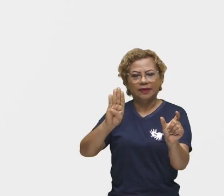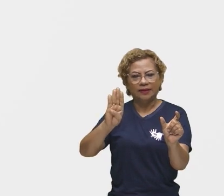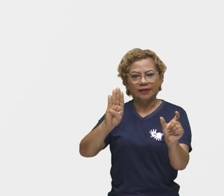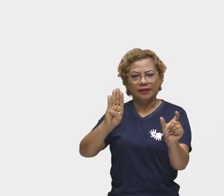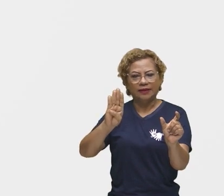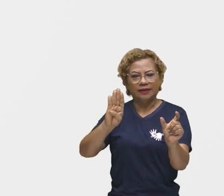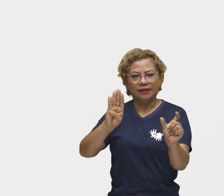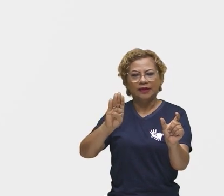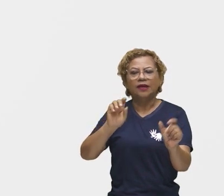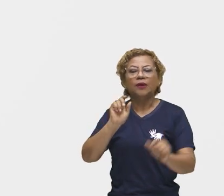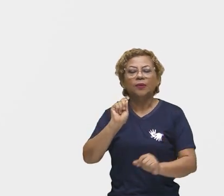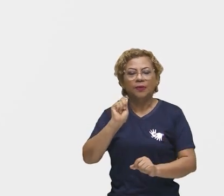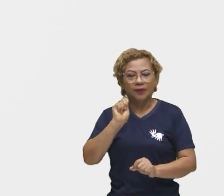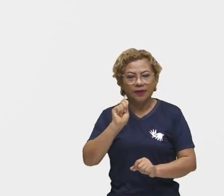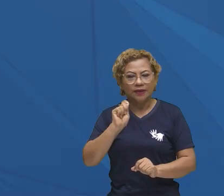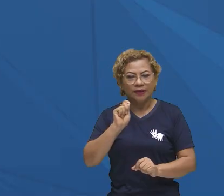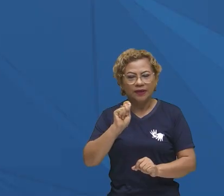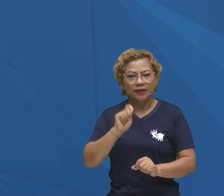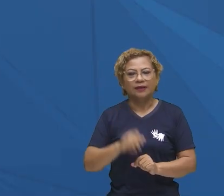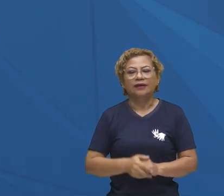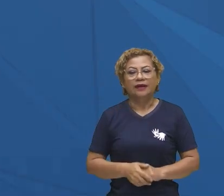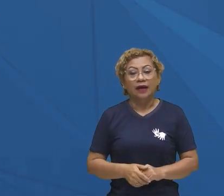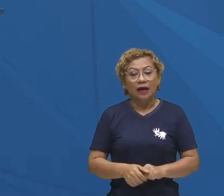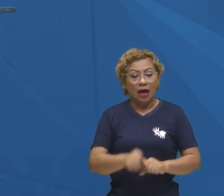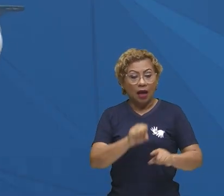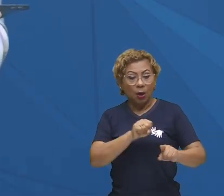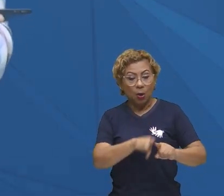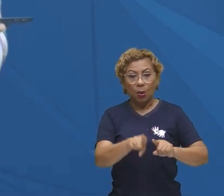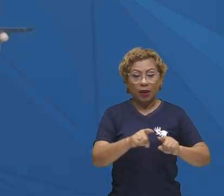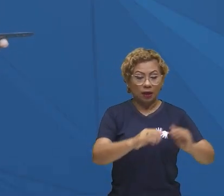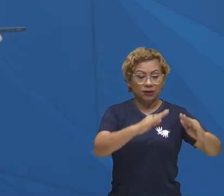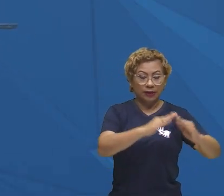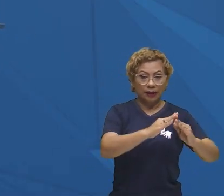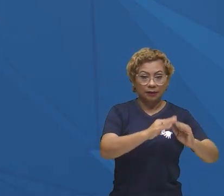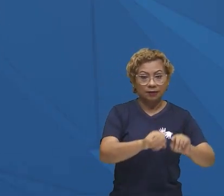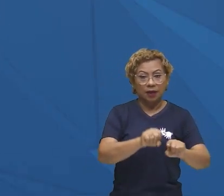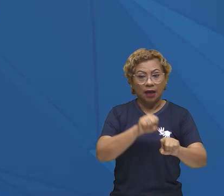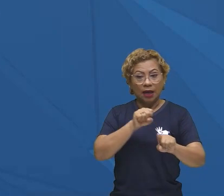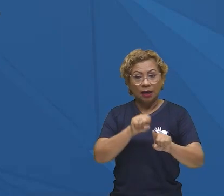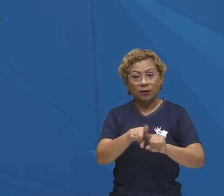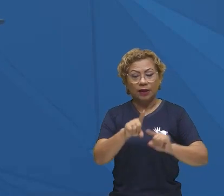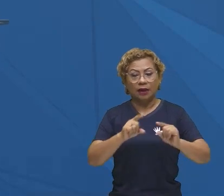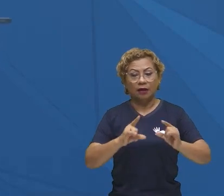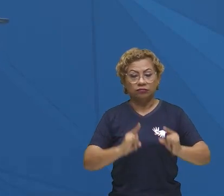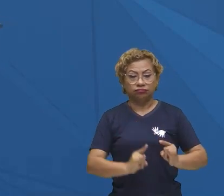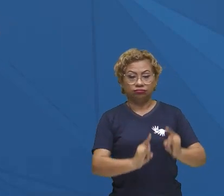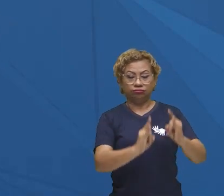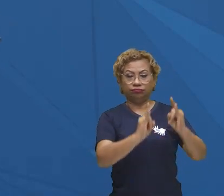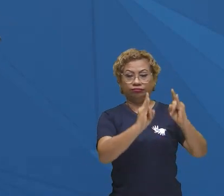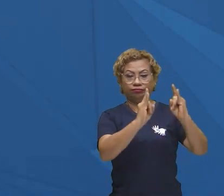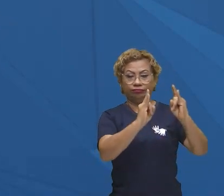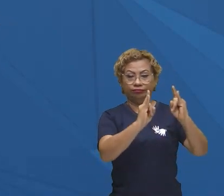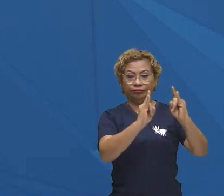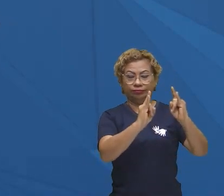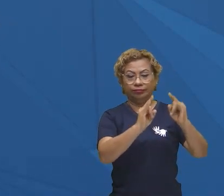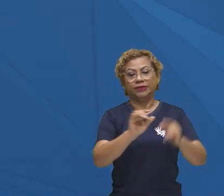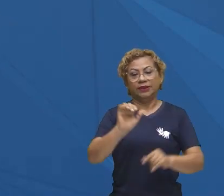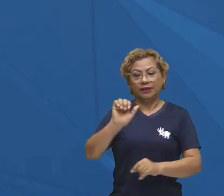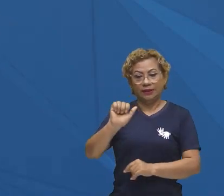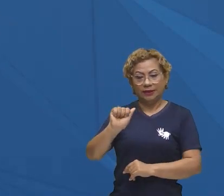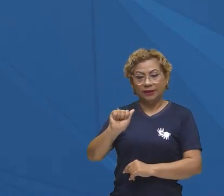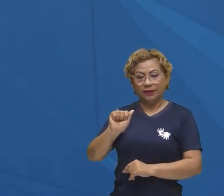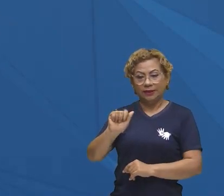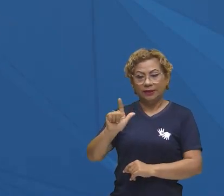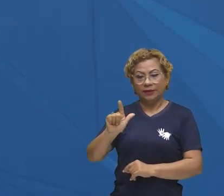um serviço, né, de hospedagem. Só que olha só que legal. Hoje, claro, você entra nos sites, faz reservas